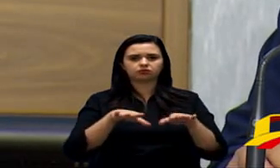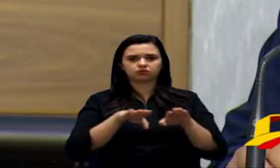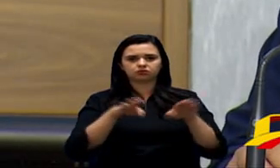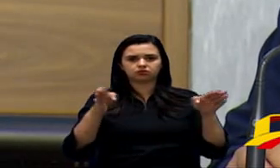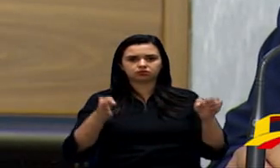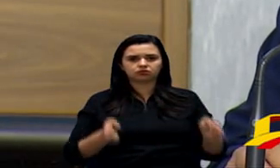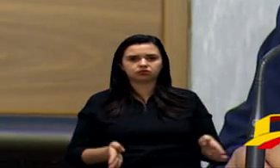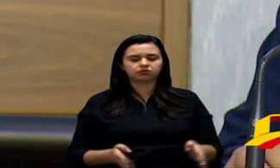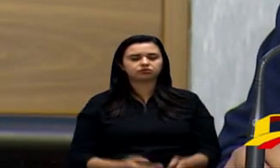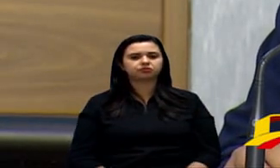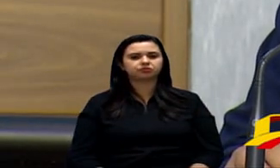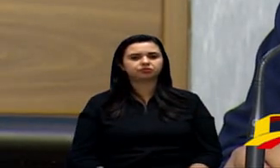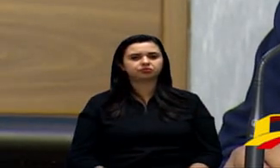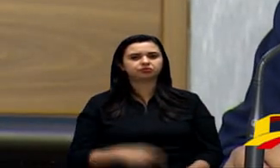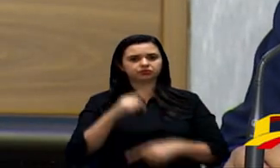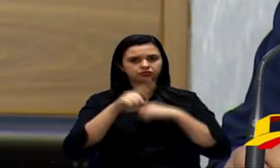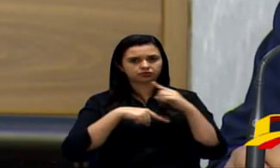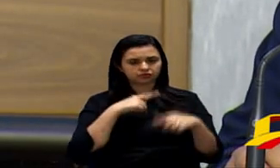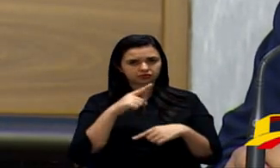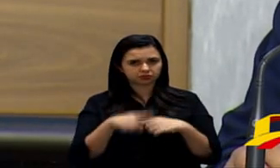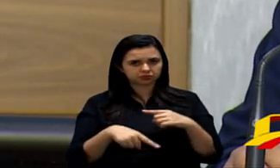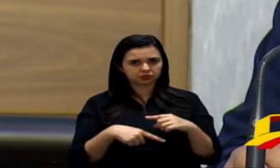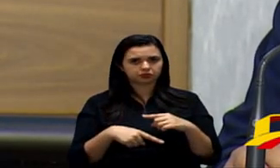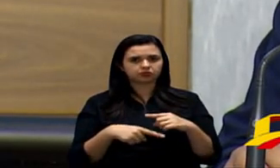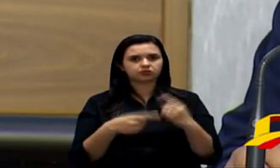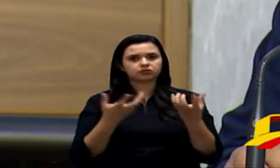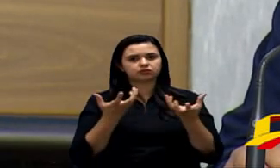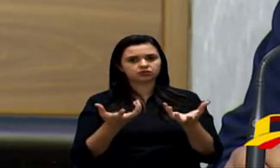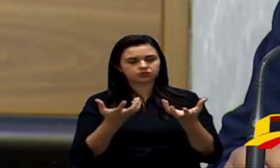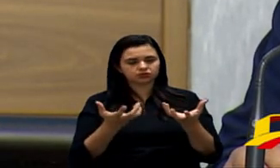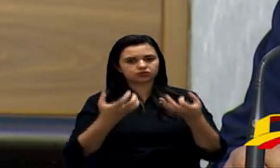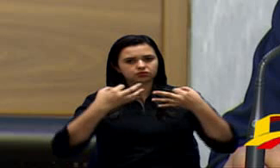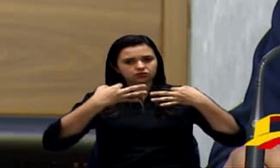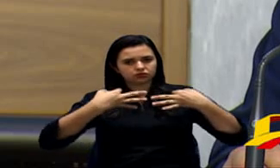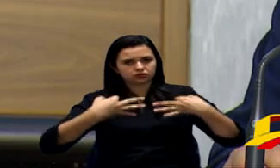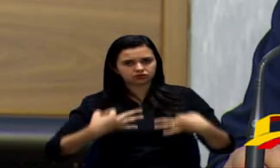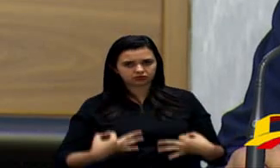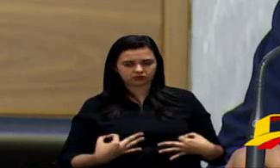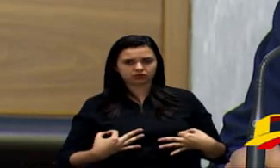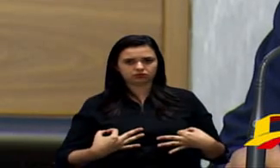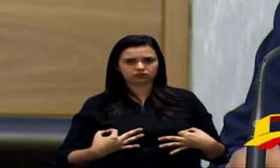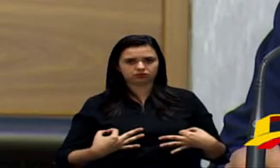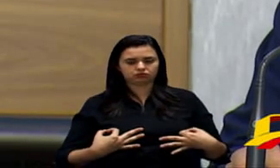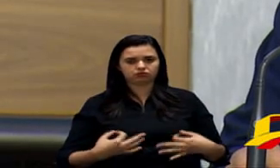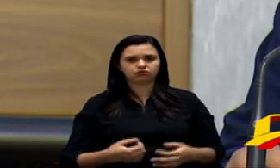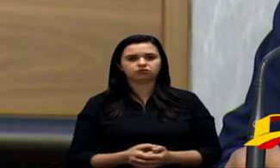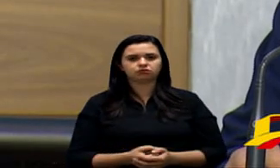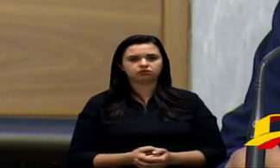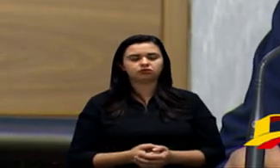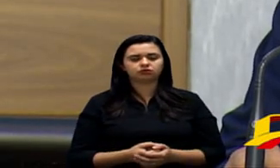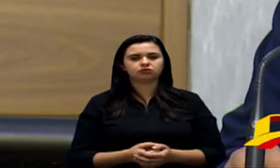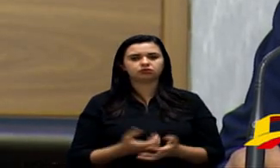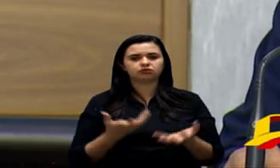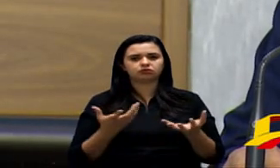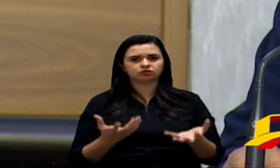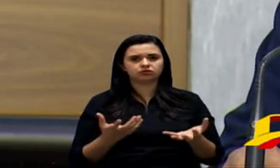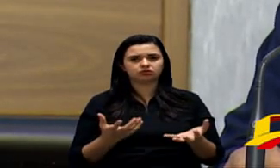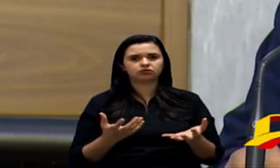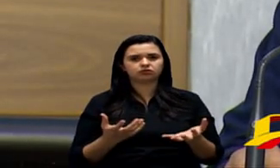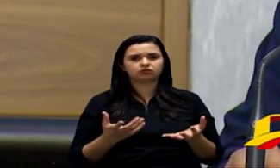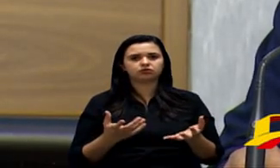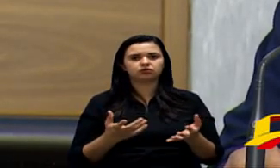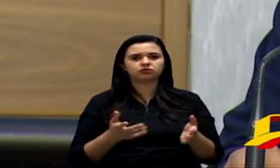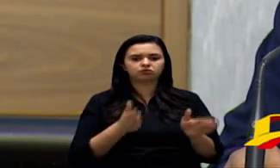Depois, aqui nós estamos aqui para cometer a justiça, não para ser injusto com ninguém. Então, procuramos fazer da melhor forma